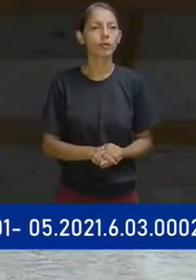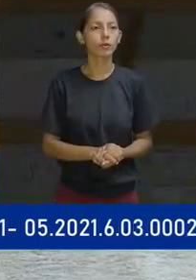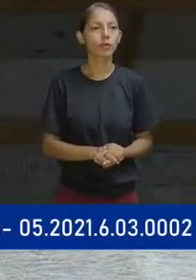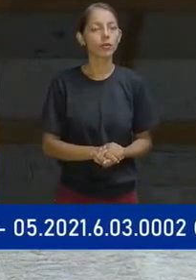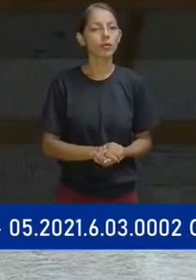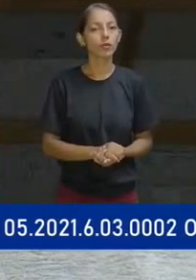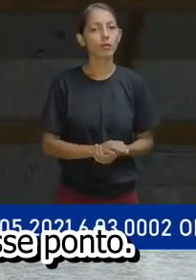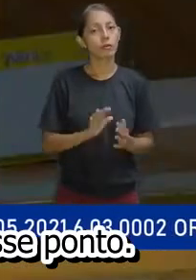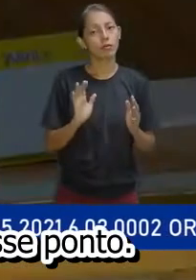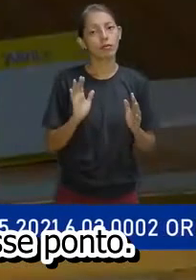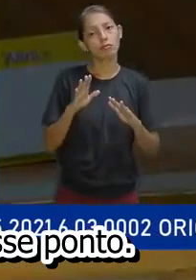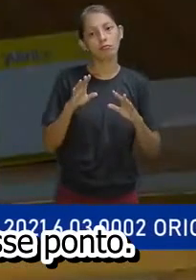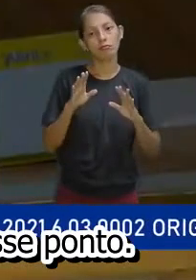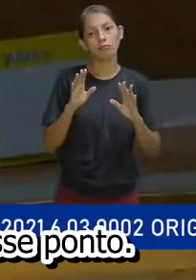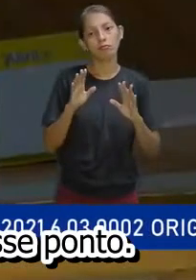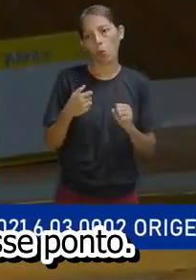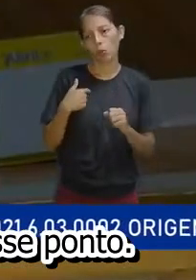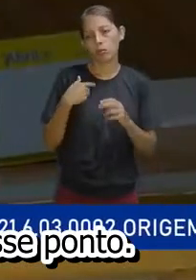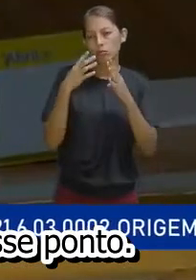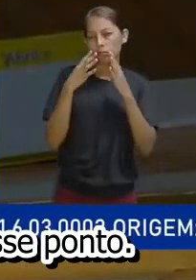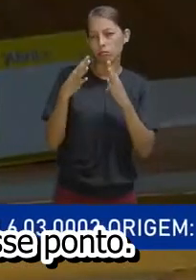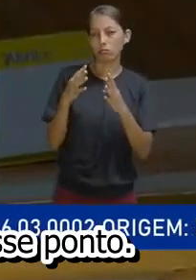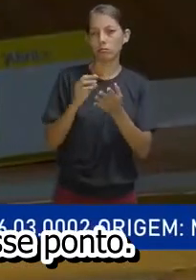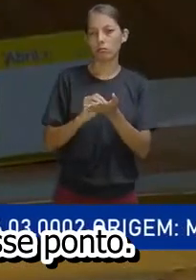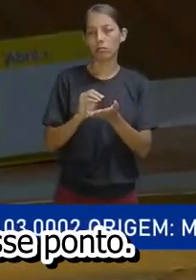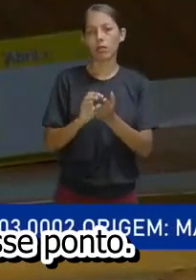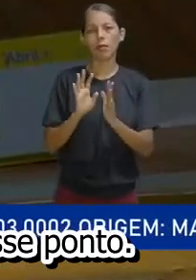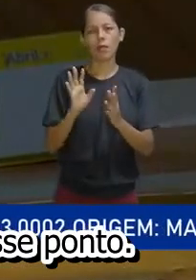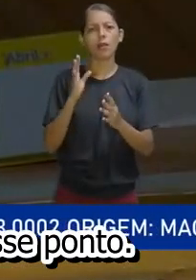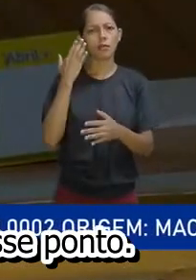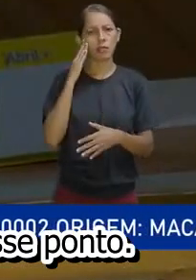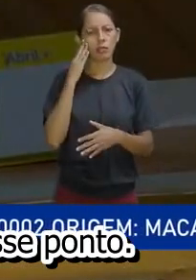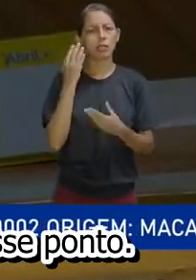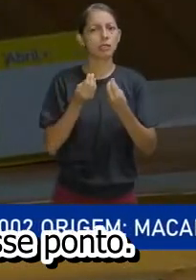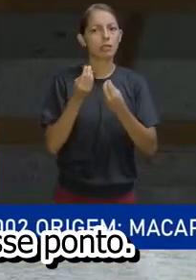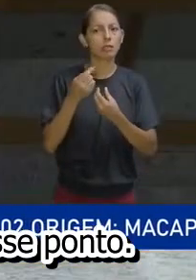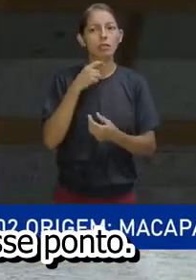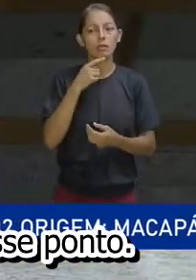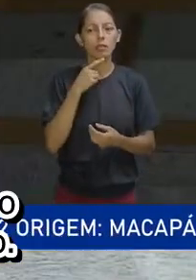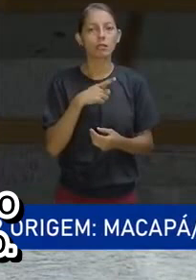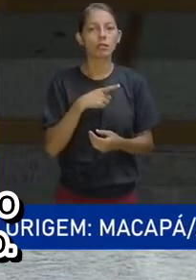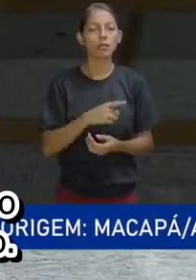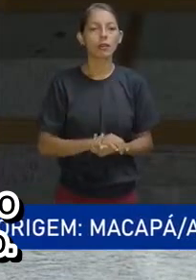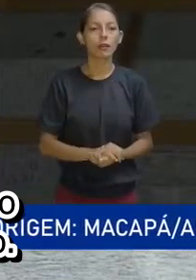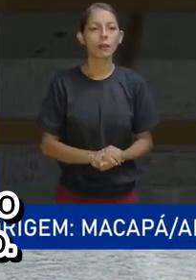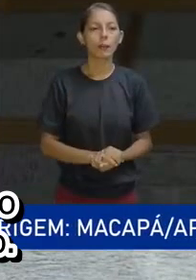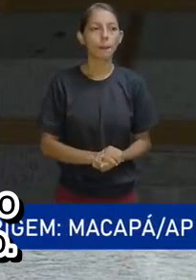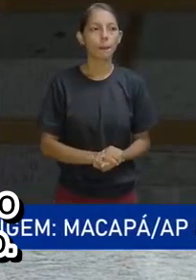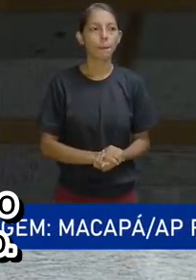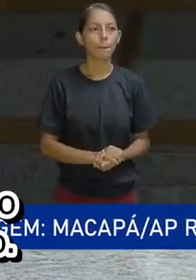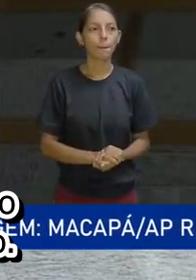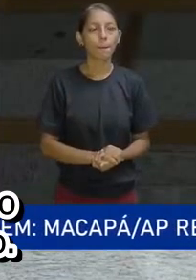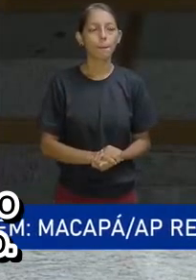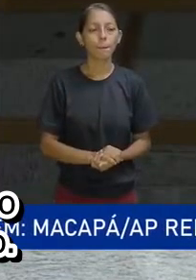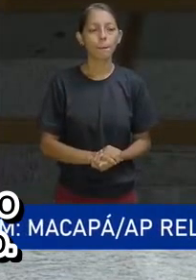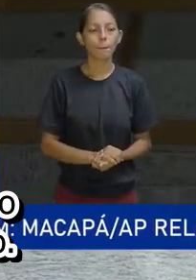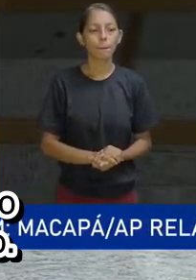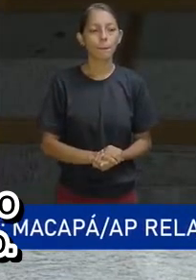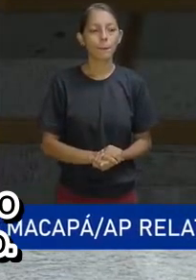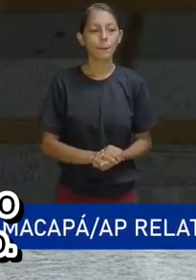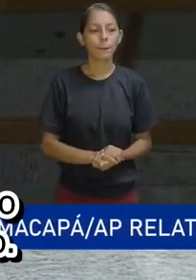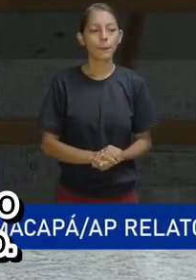que não tenha também ficado atento quando Vossa Excelência falou esse ponto. Quando está no corpo do voto, doutor